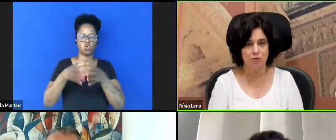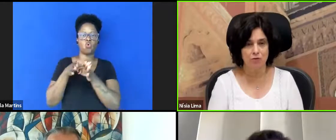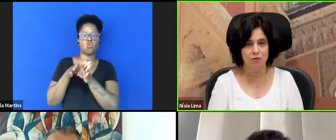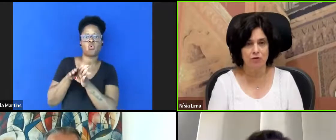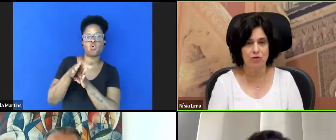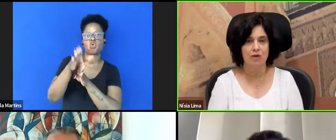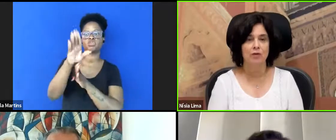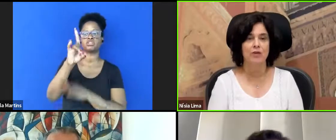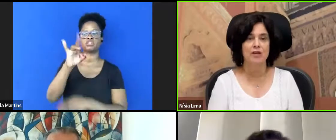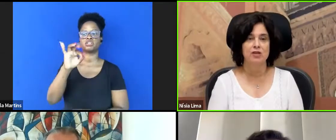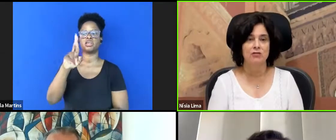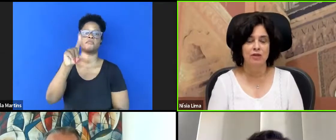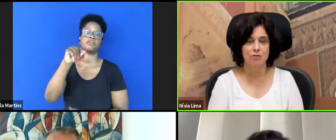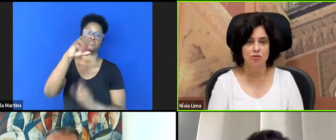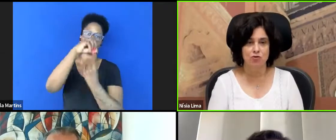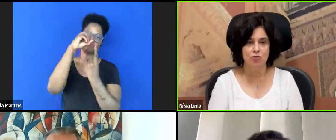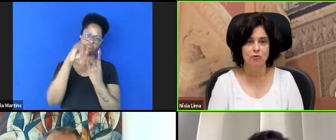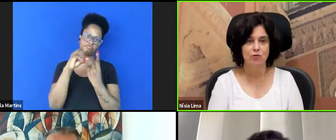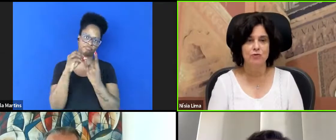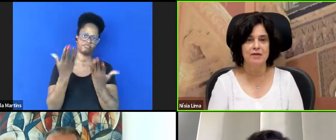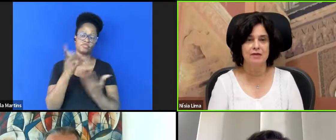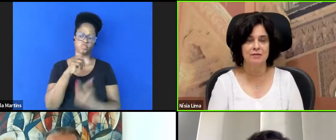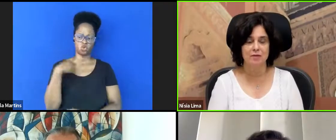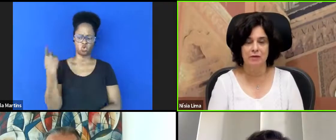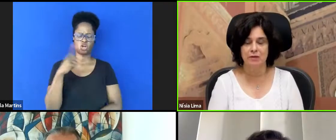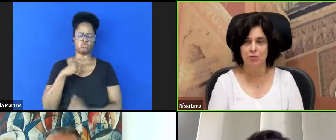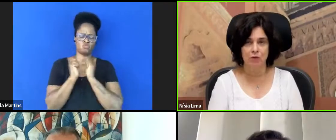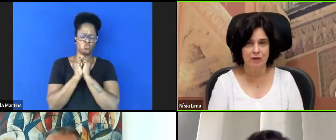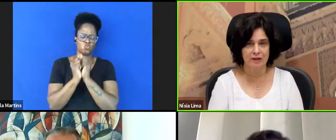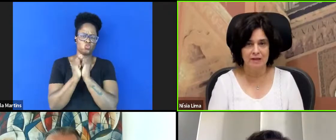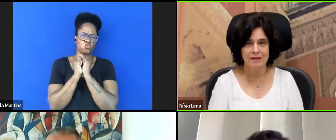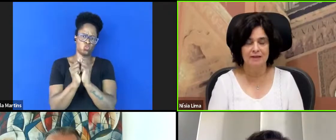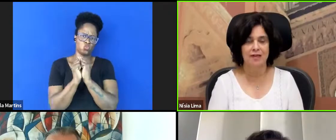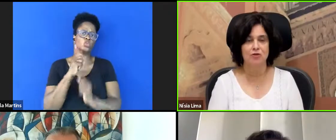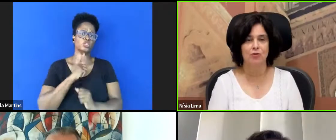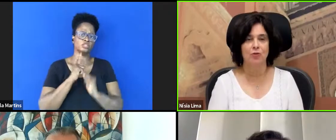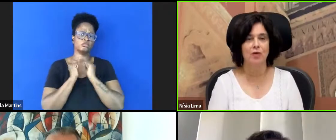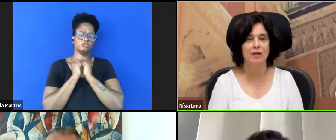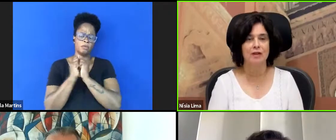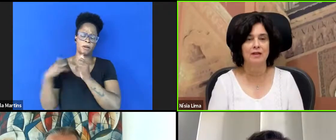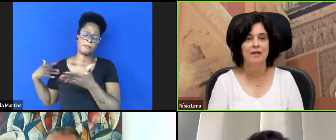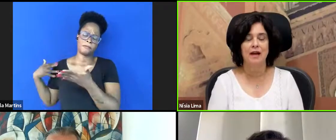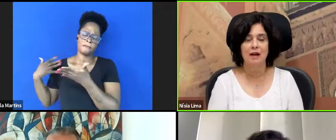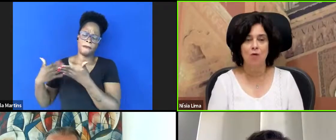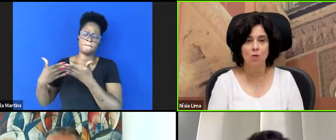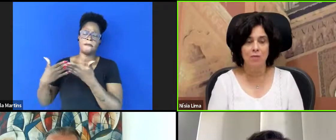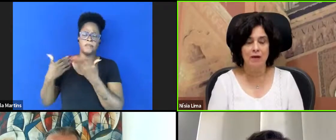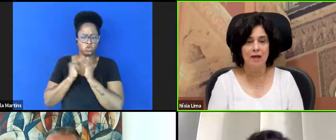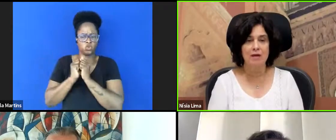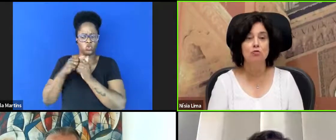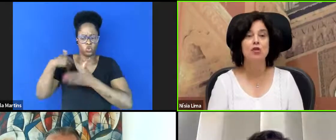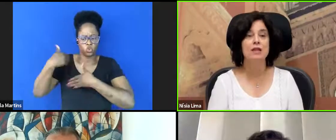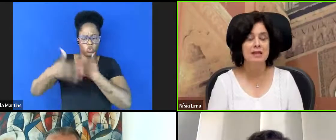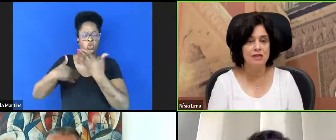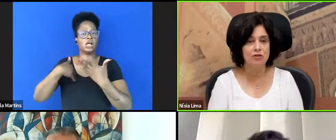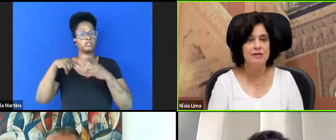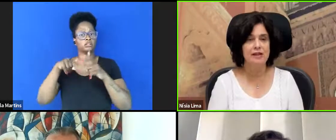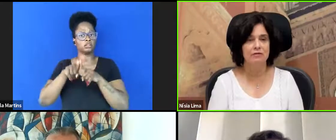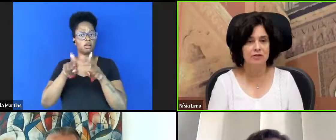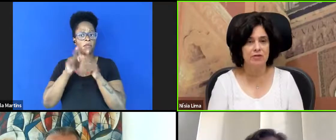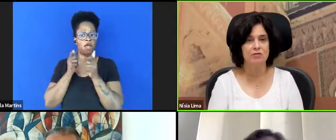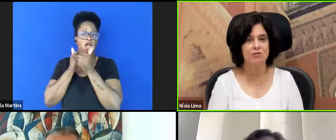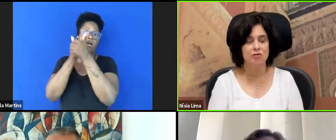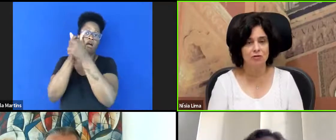da Fiocruz. Nós estivemos juntos em toda essa trajetória, acompanhei os